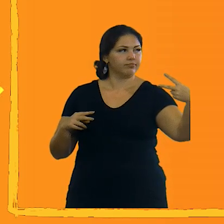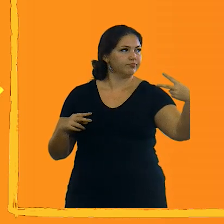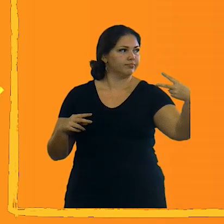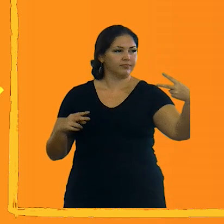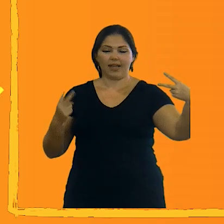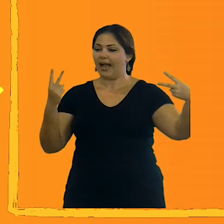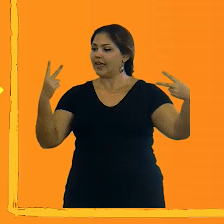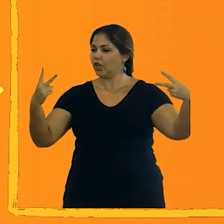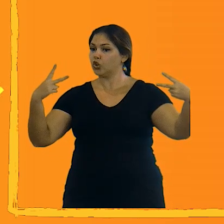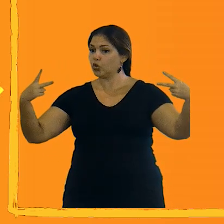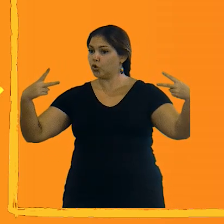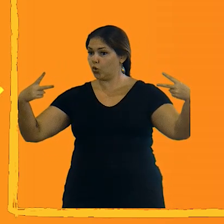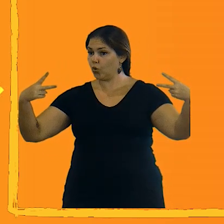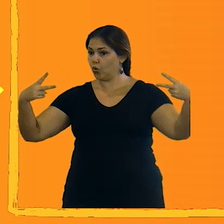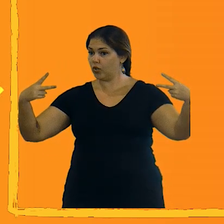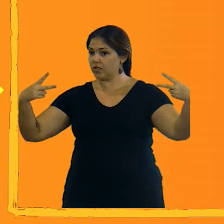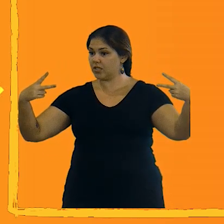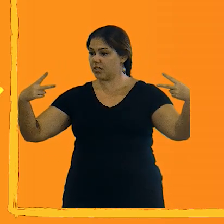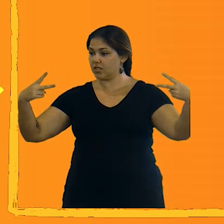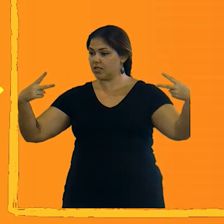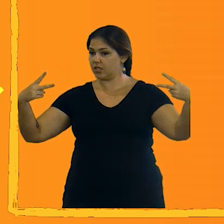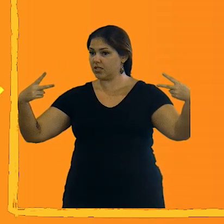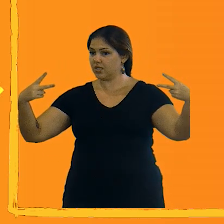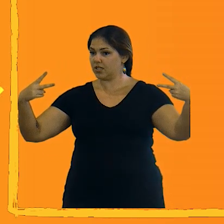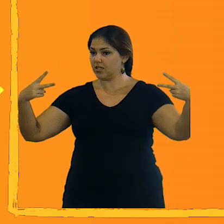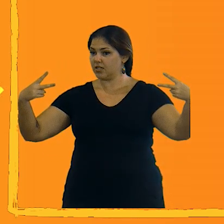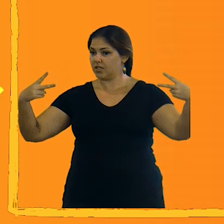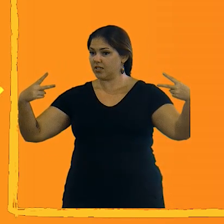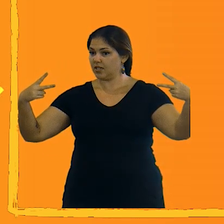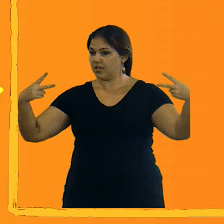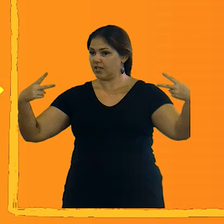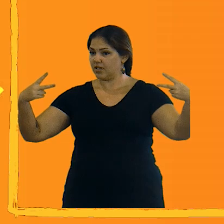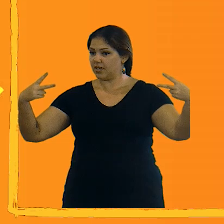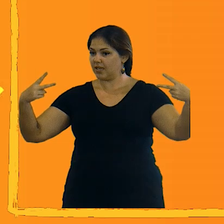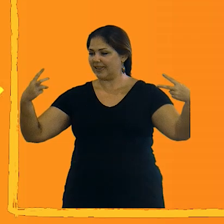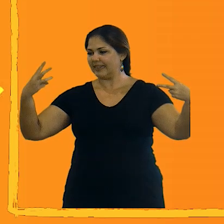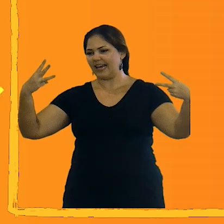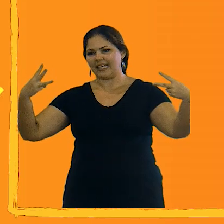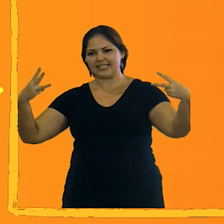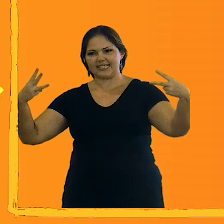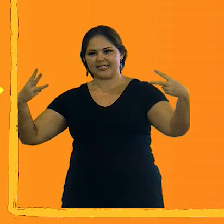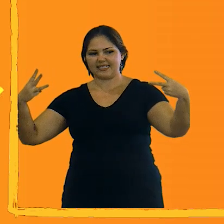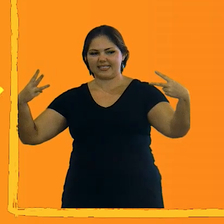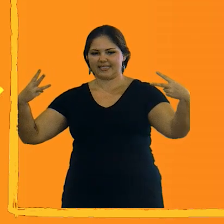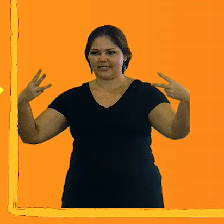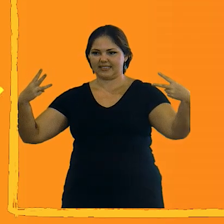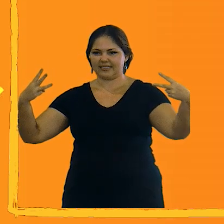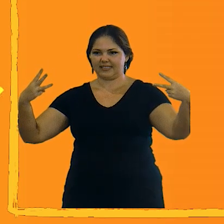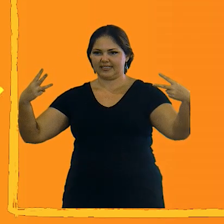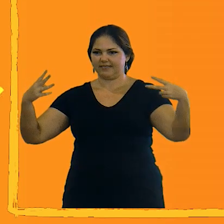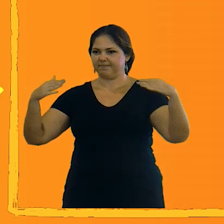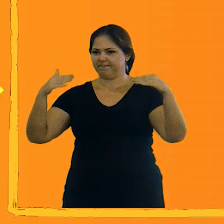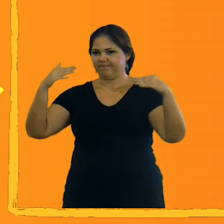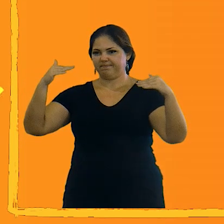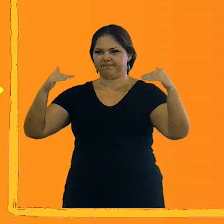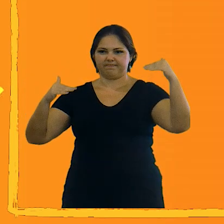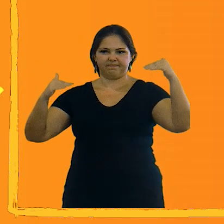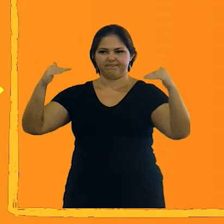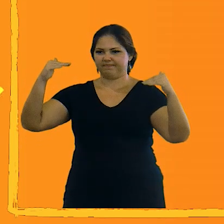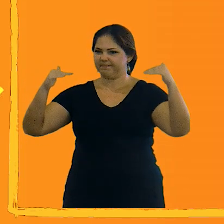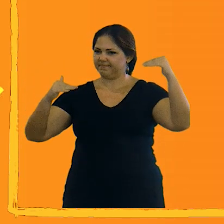aquelas duas mulheres deveria ter virado quanto vai virou então a constante não é a